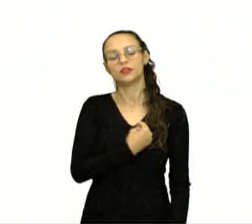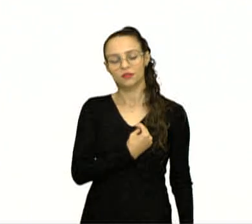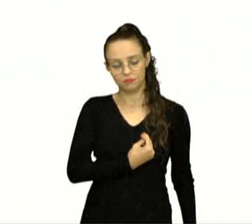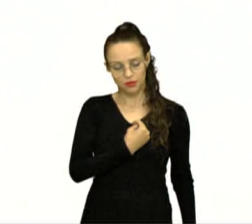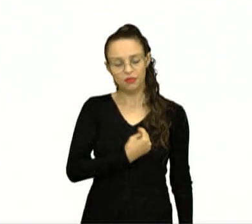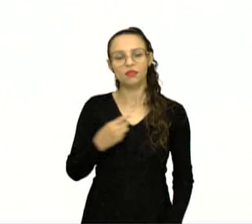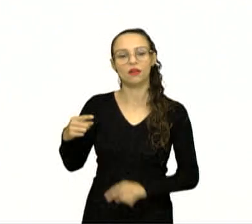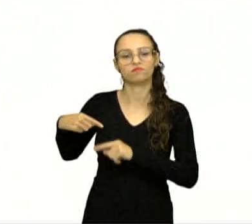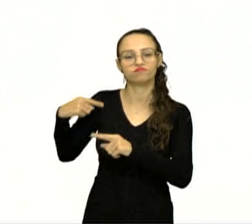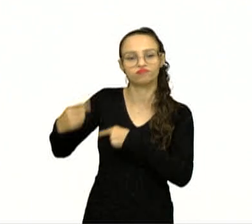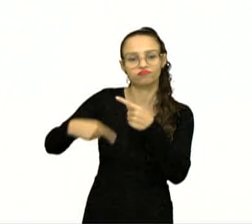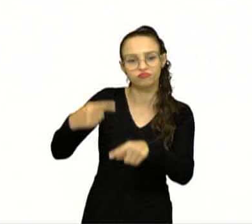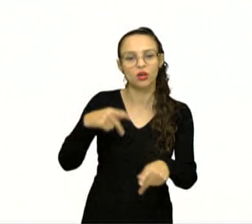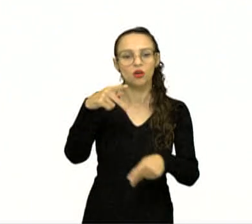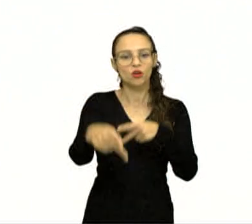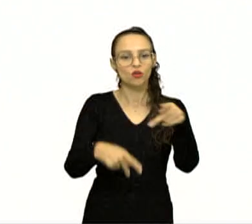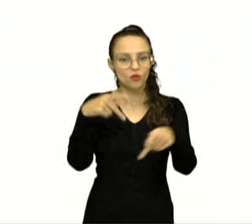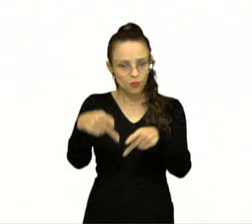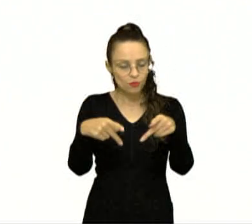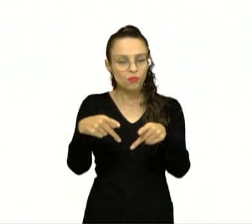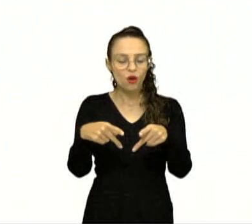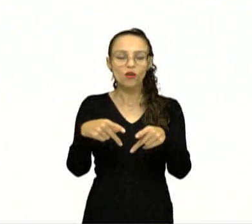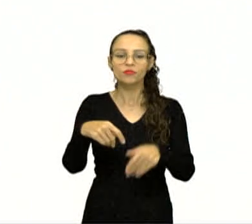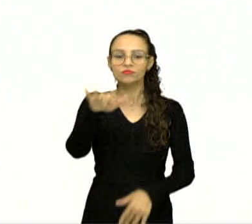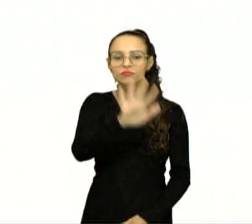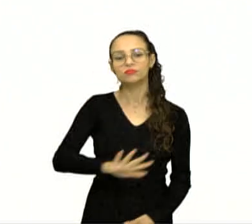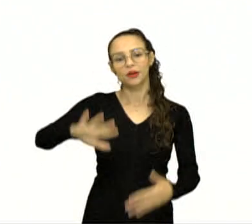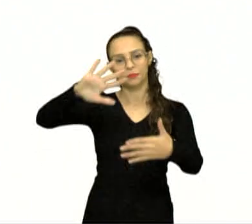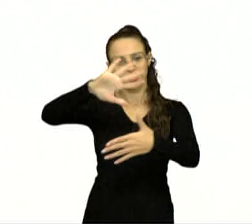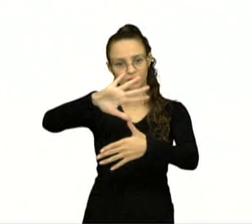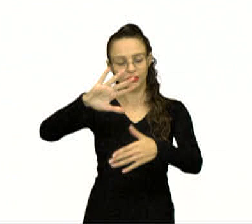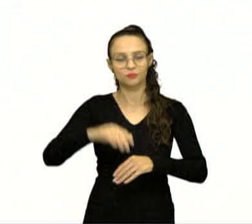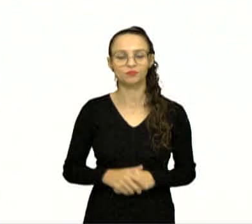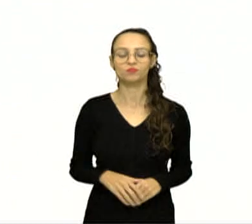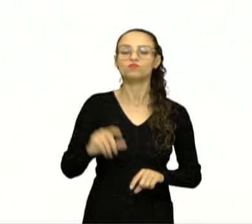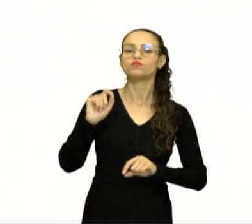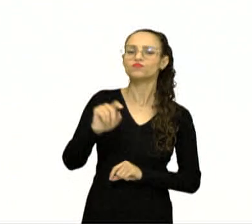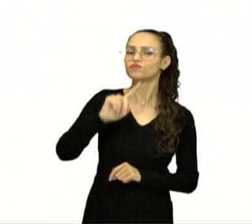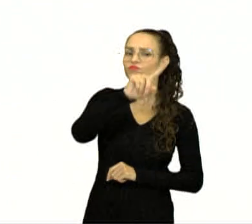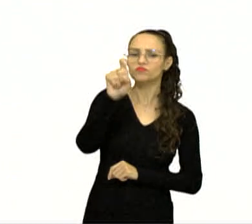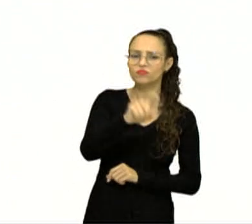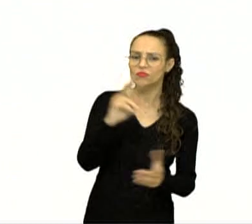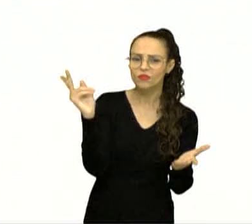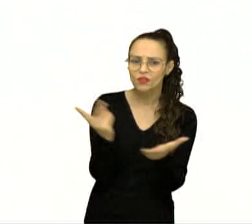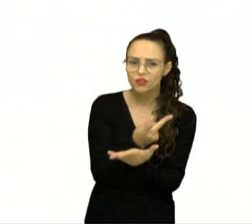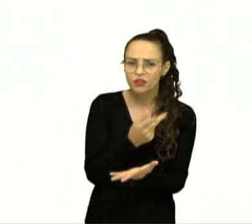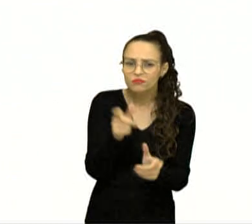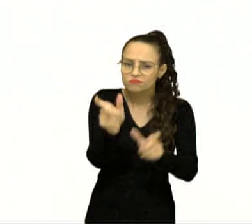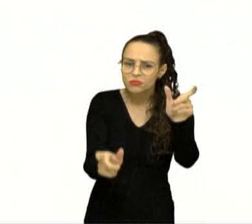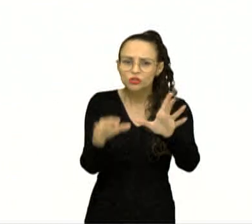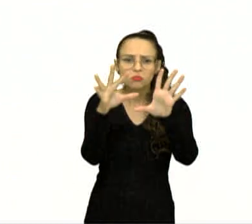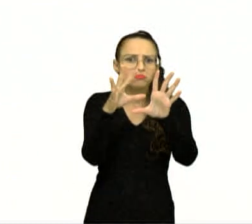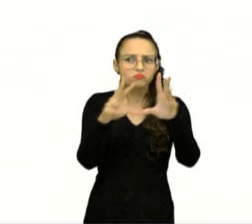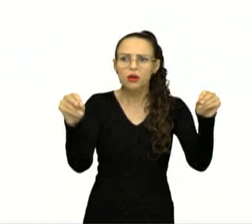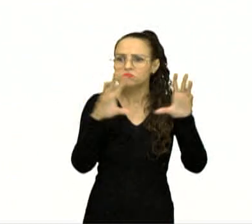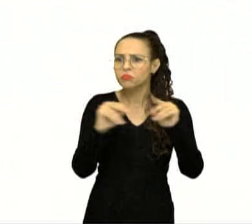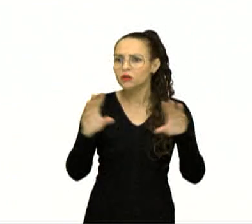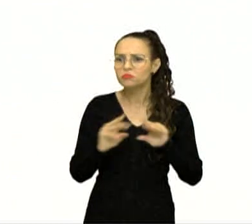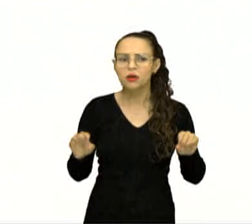de descendentes dos povos no território americano atualmente. O que será que aconteceu para que essas pessoas se